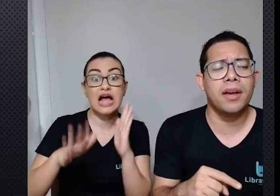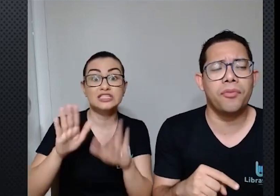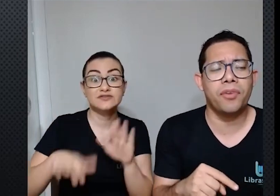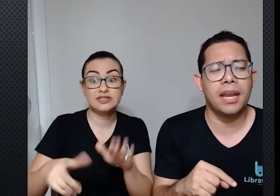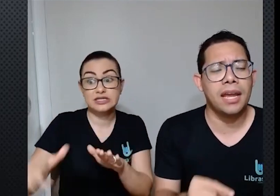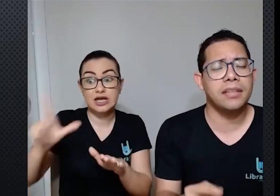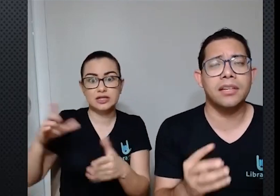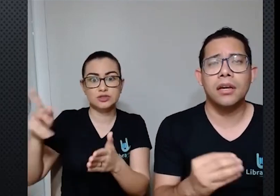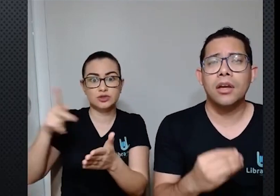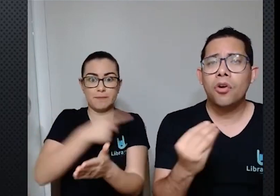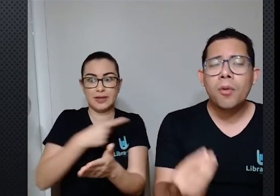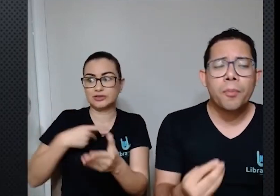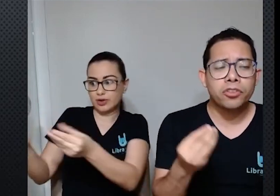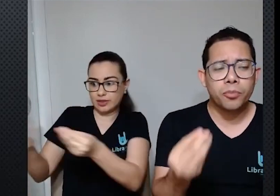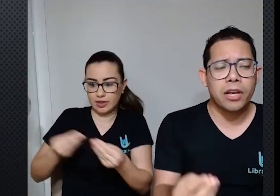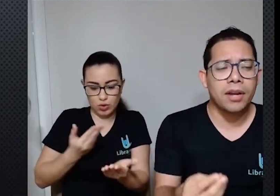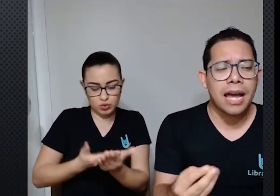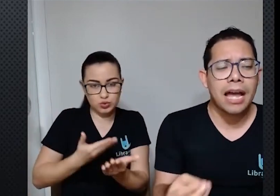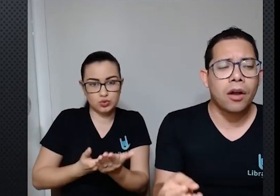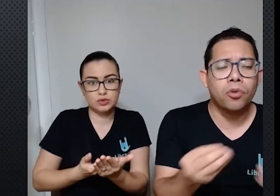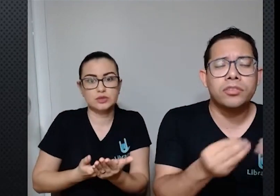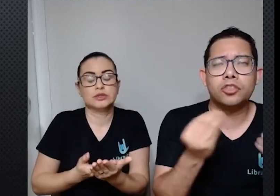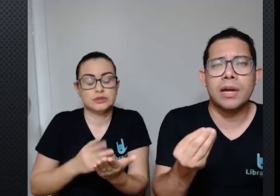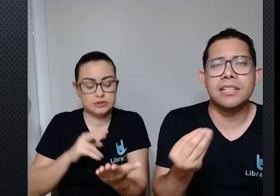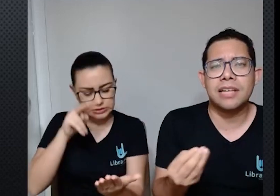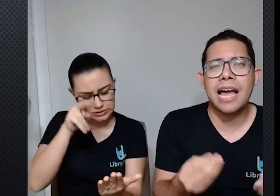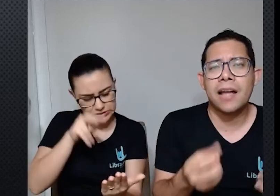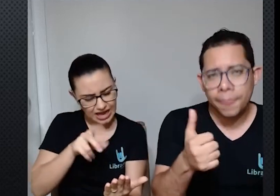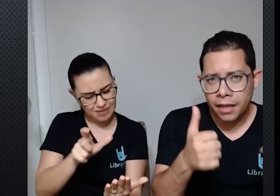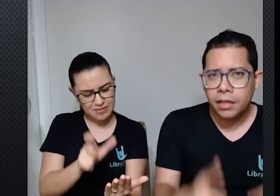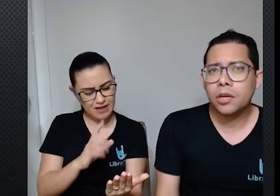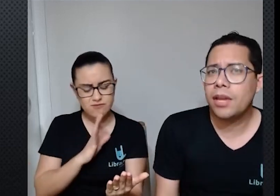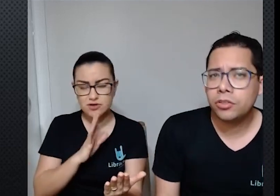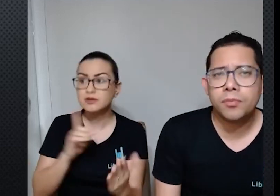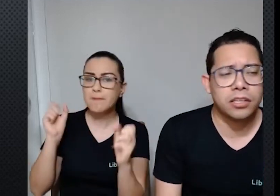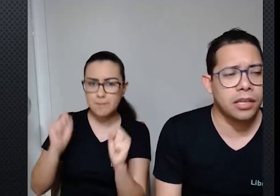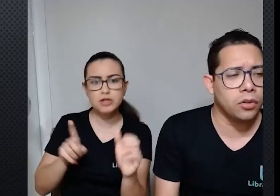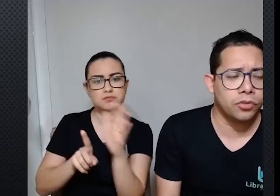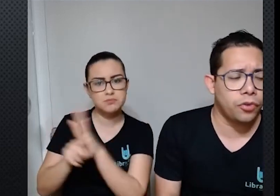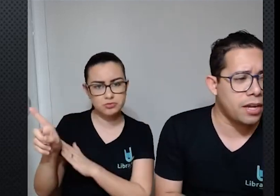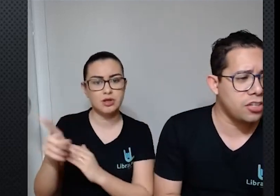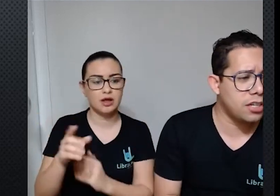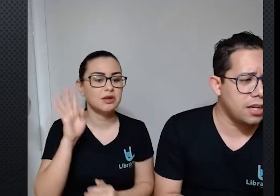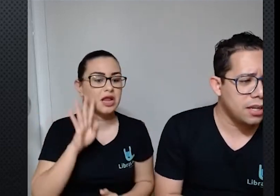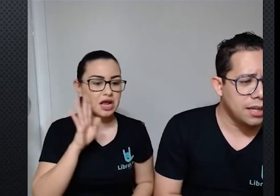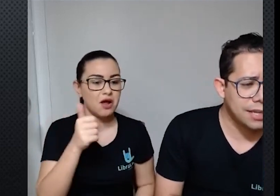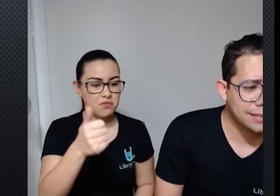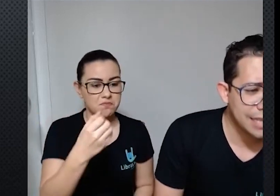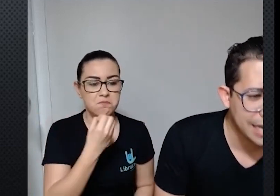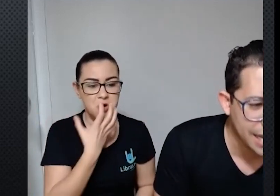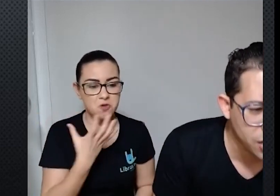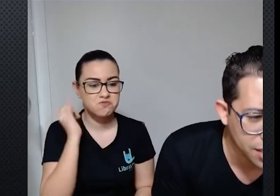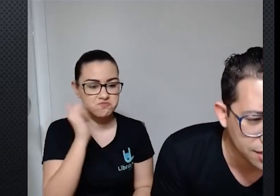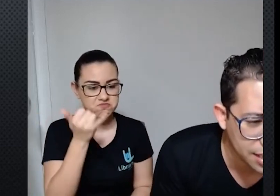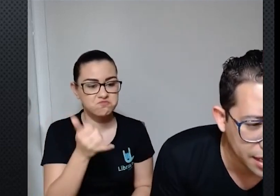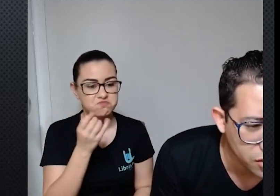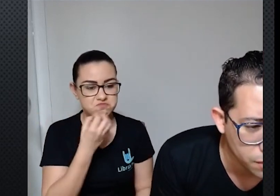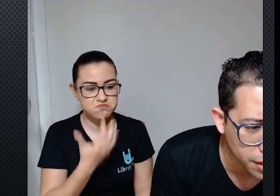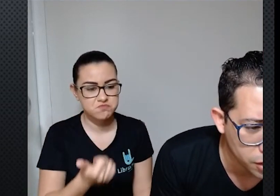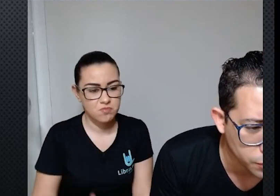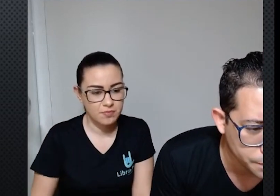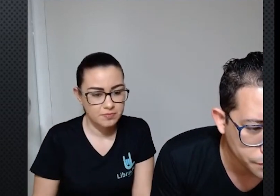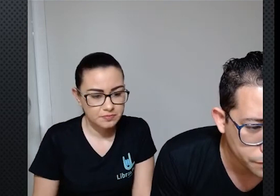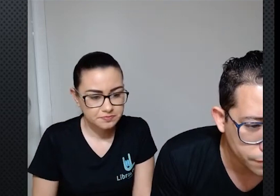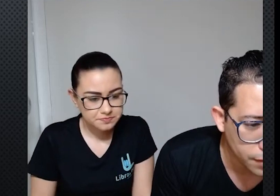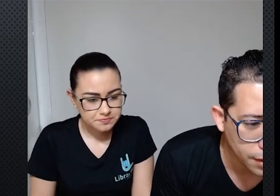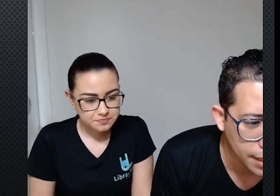encontrar uma referência? Como eu posso melhorar, contextualizar? Então é isso mesmo, Renilton. Foi uma dica excelente, excelente